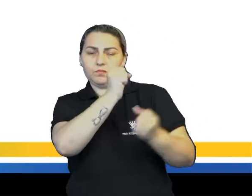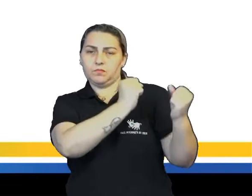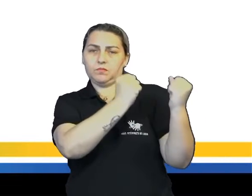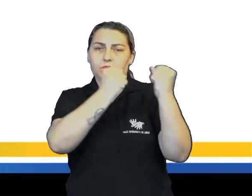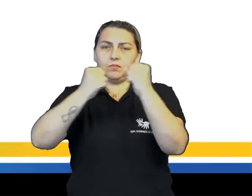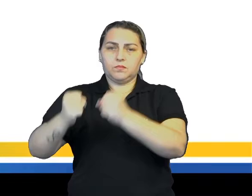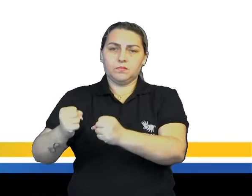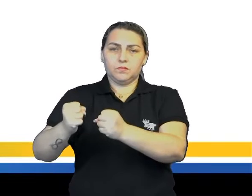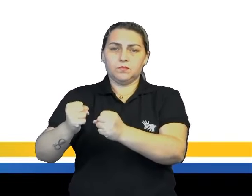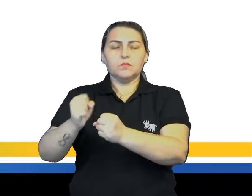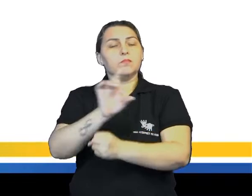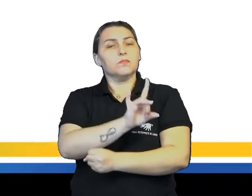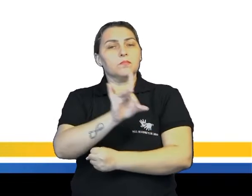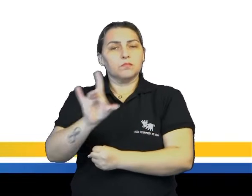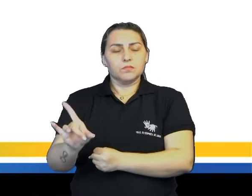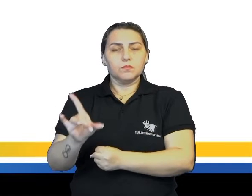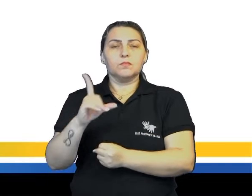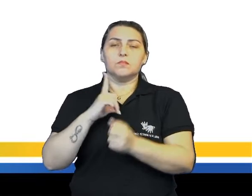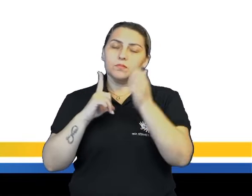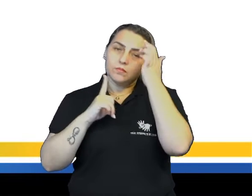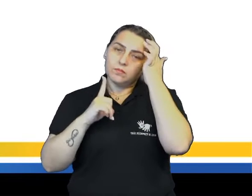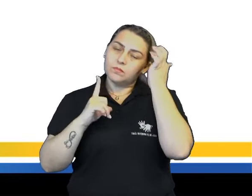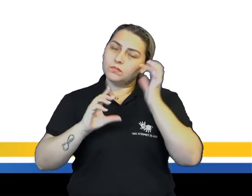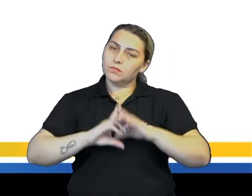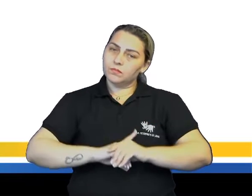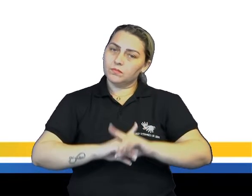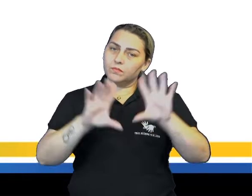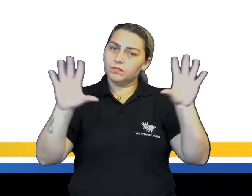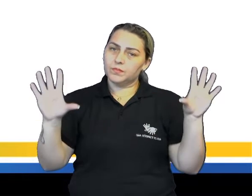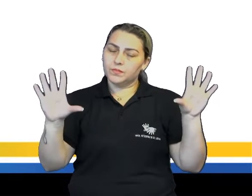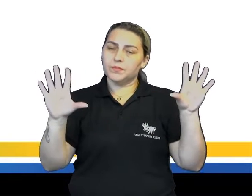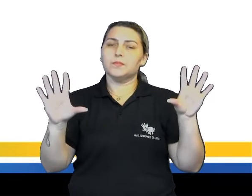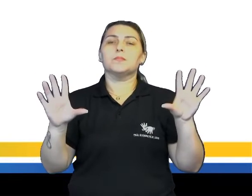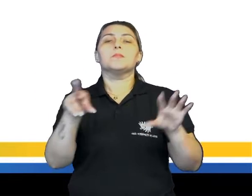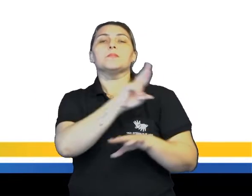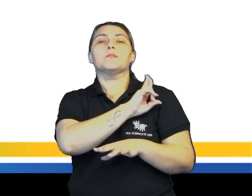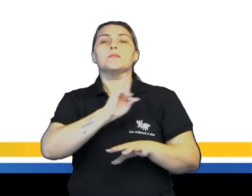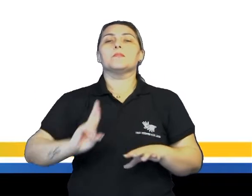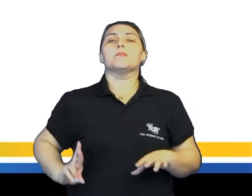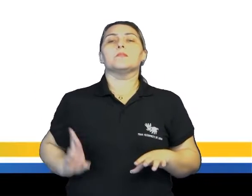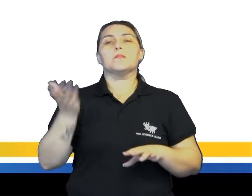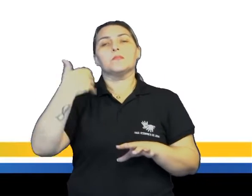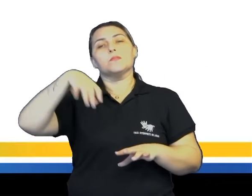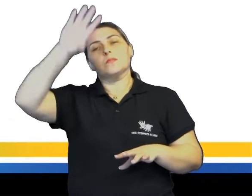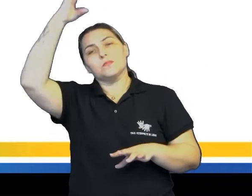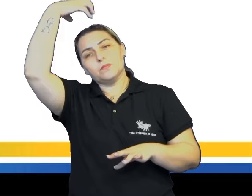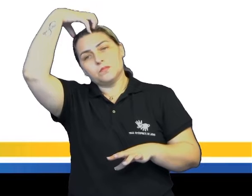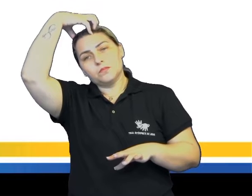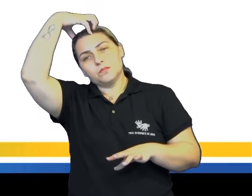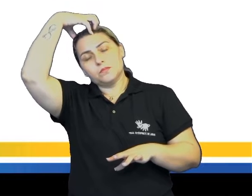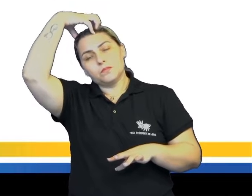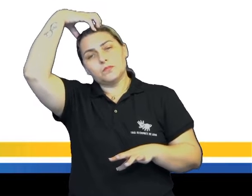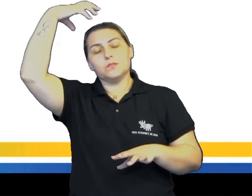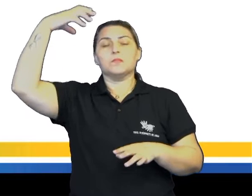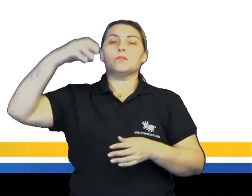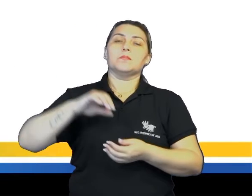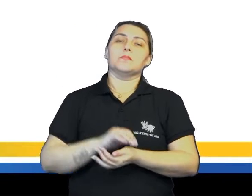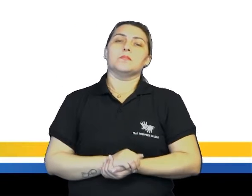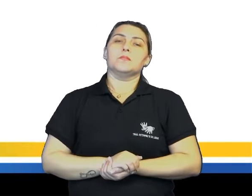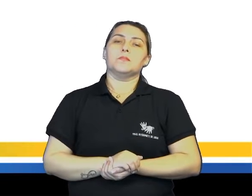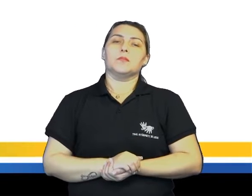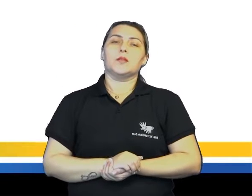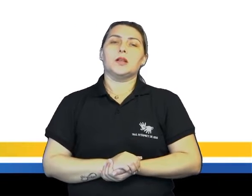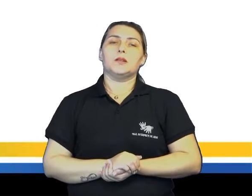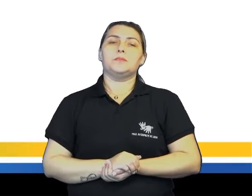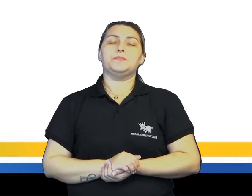cada comunidade, se ela fosse uma democracia, se ela fosse uma república, uma monarquia, uma oligarquia,